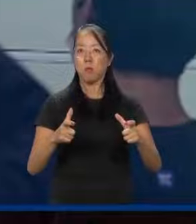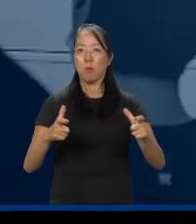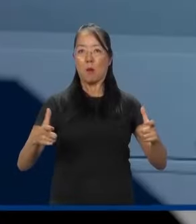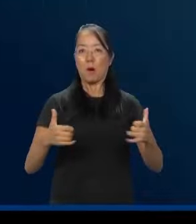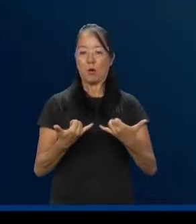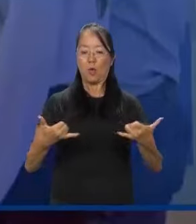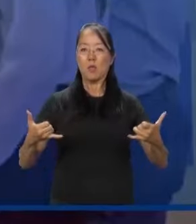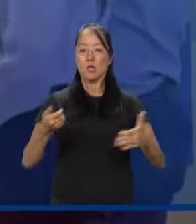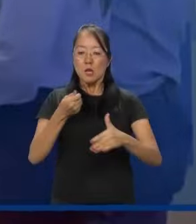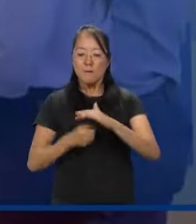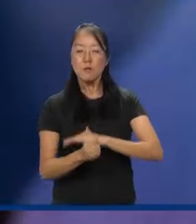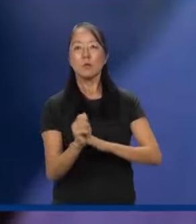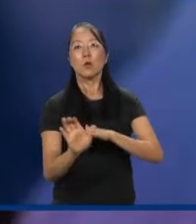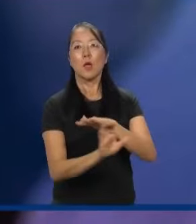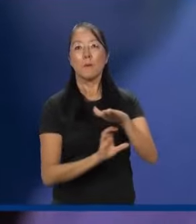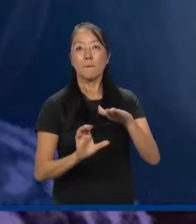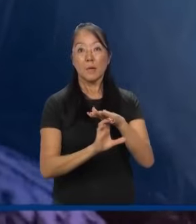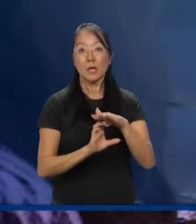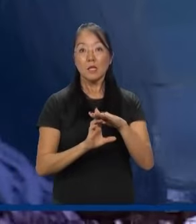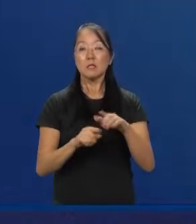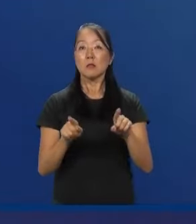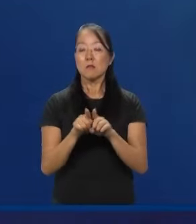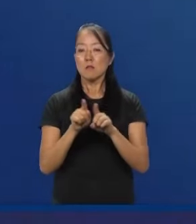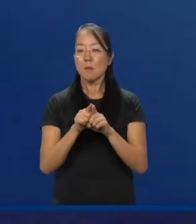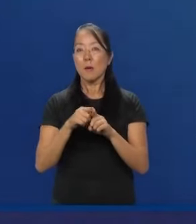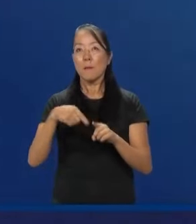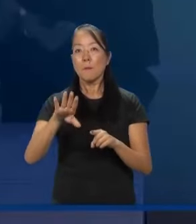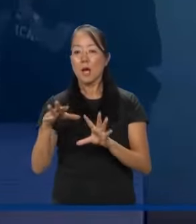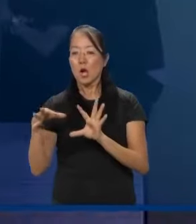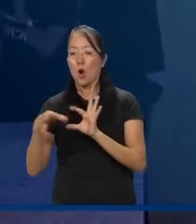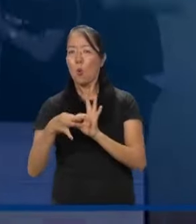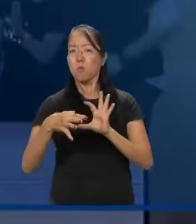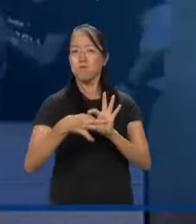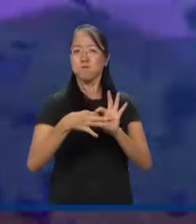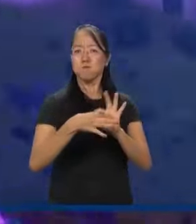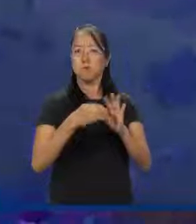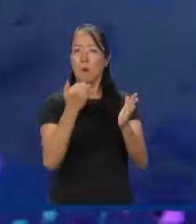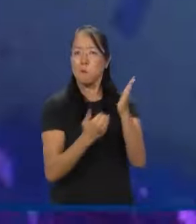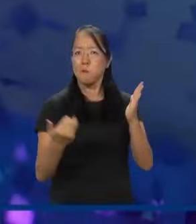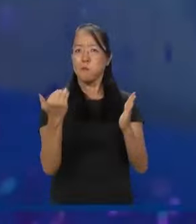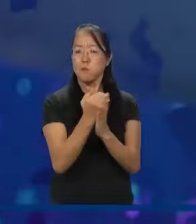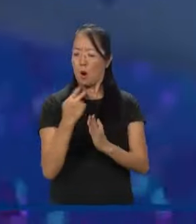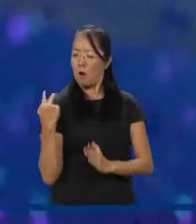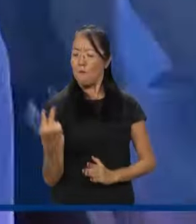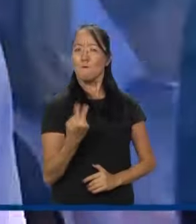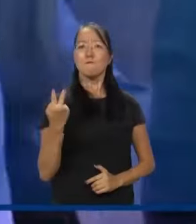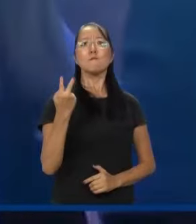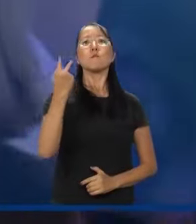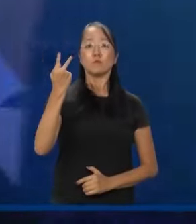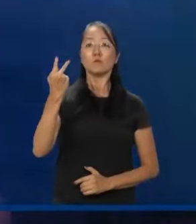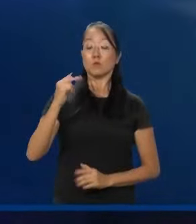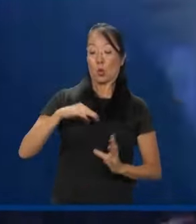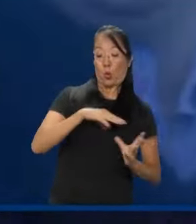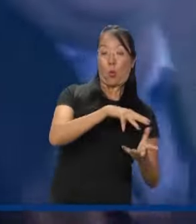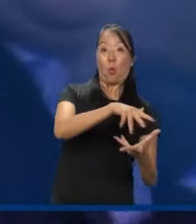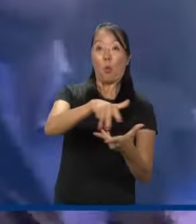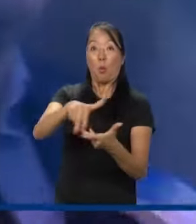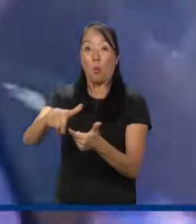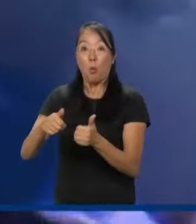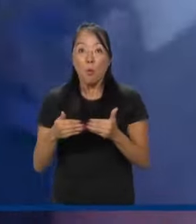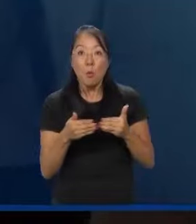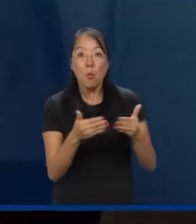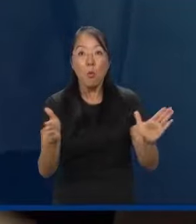empresa. Reforçar suas conexões, potencializar seu valor. E um mundo novo se abre quando a proposta